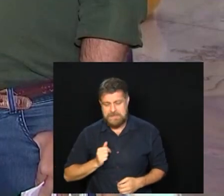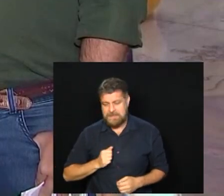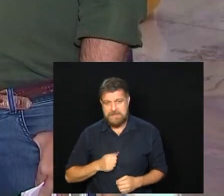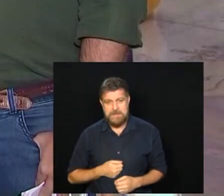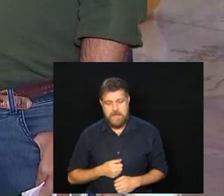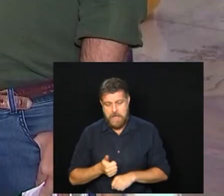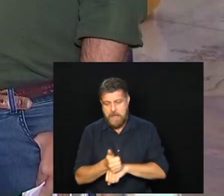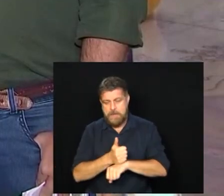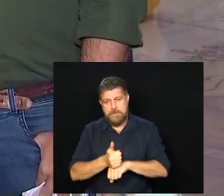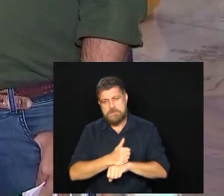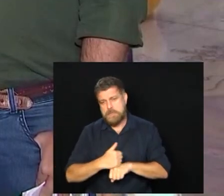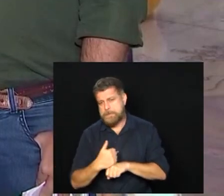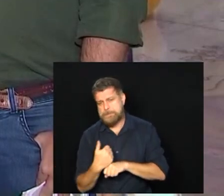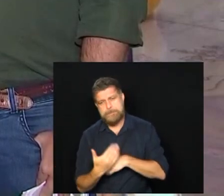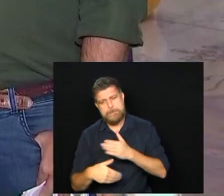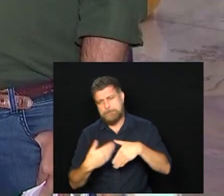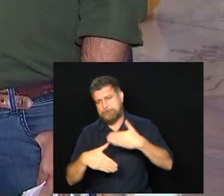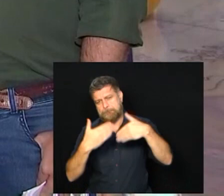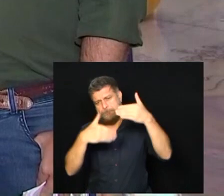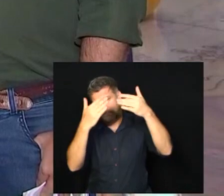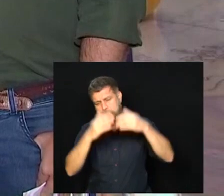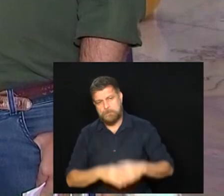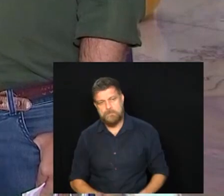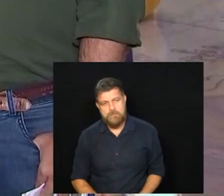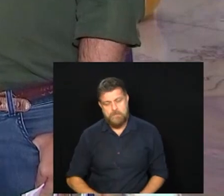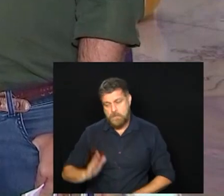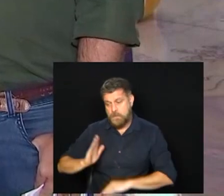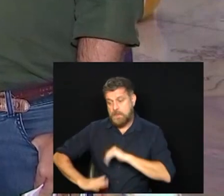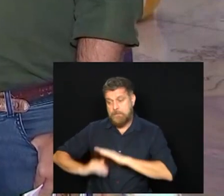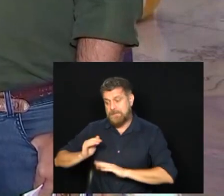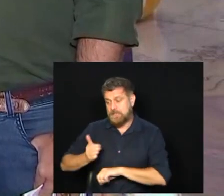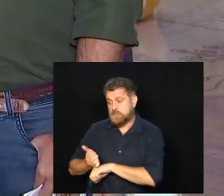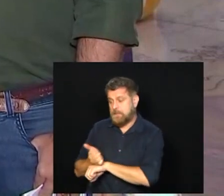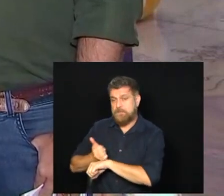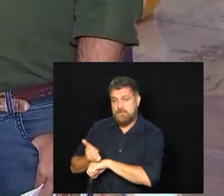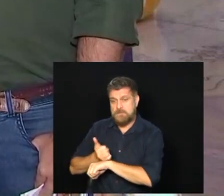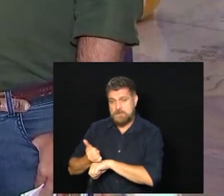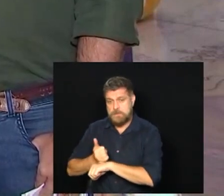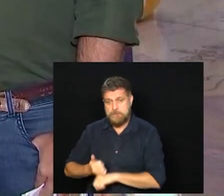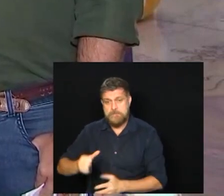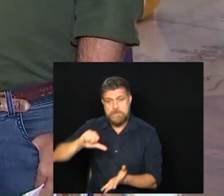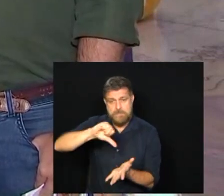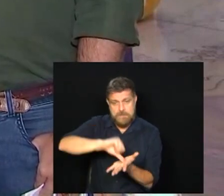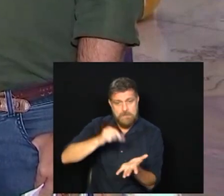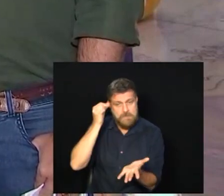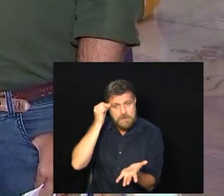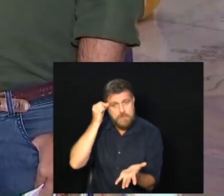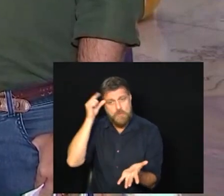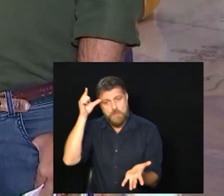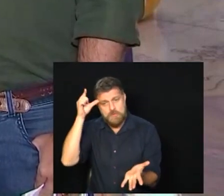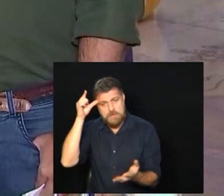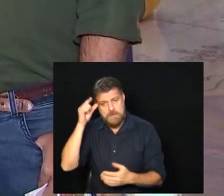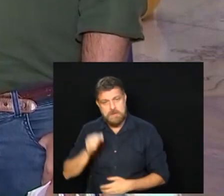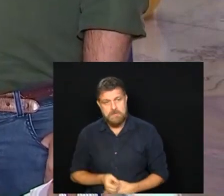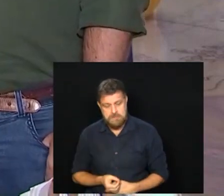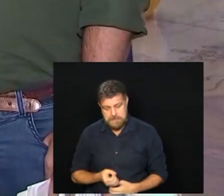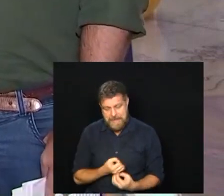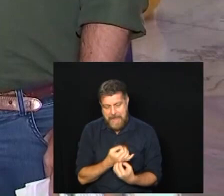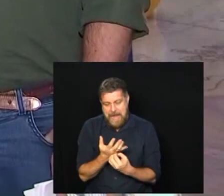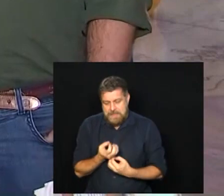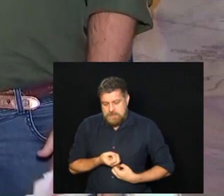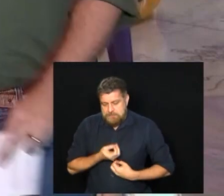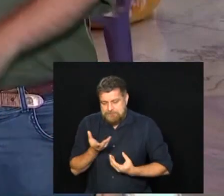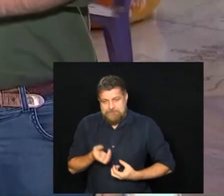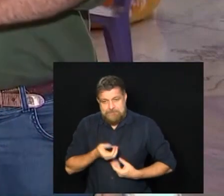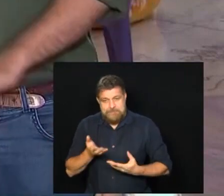desenvolvimento profissional, de crescimento e de realizações. Esse é o Centro Cultural Ungambicula e expressão de arte. Que